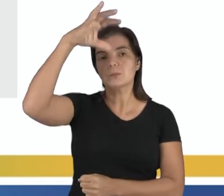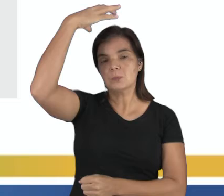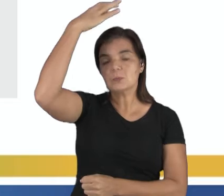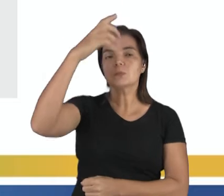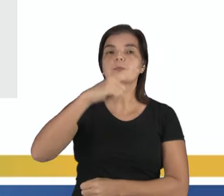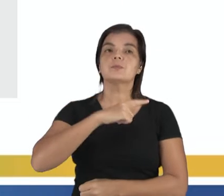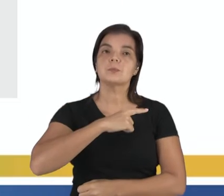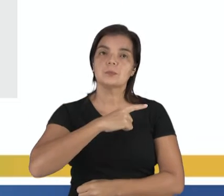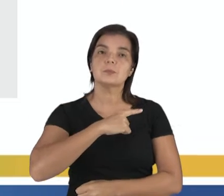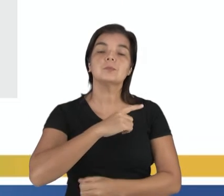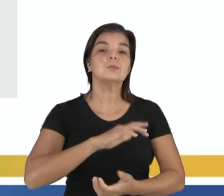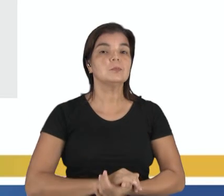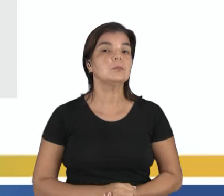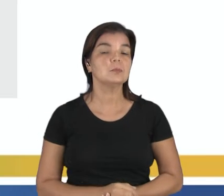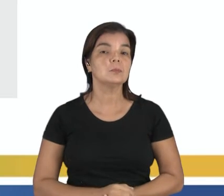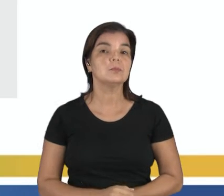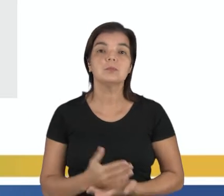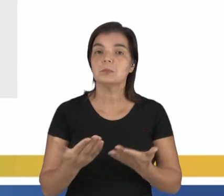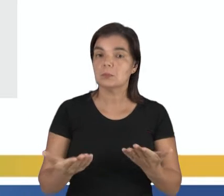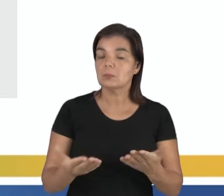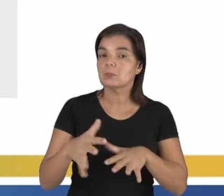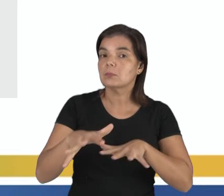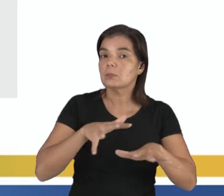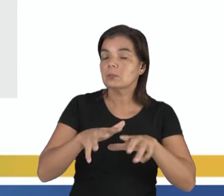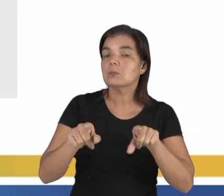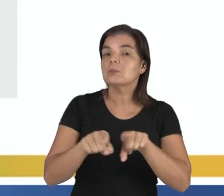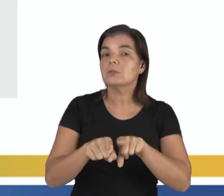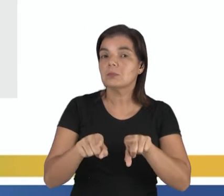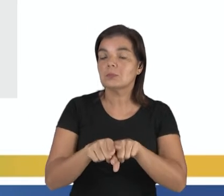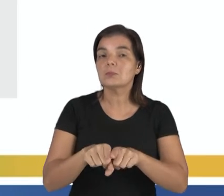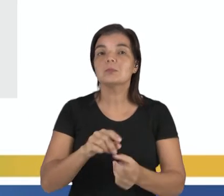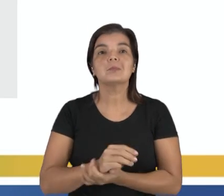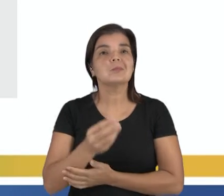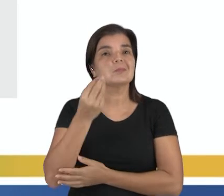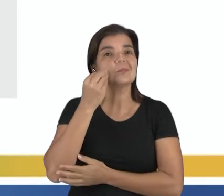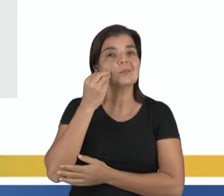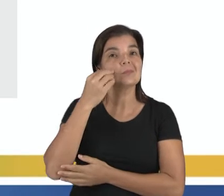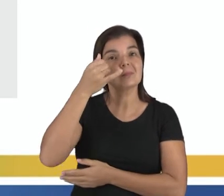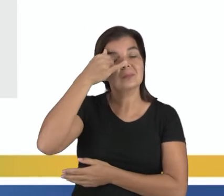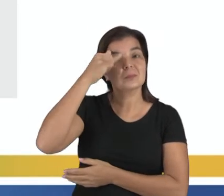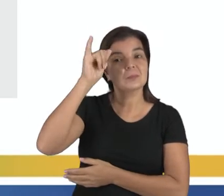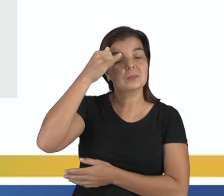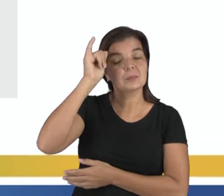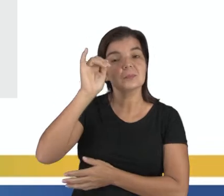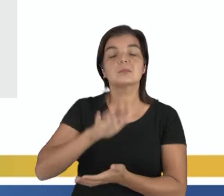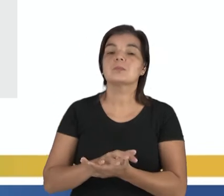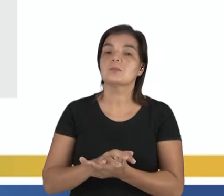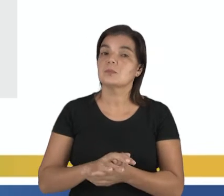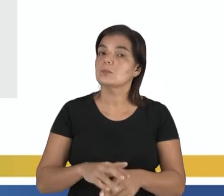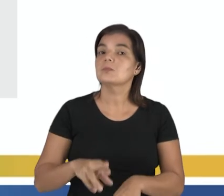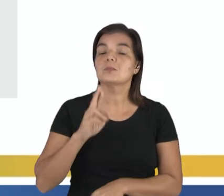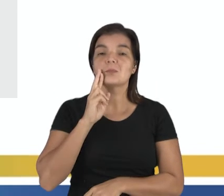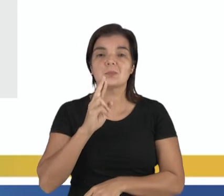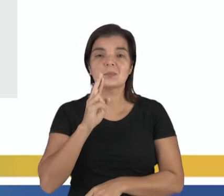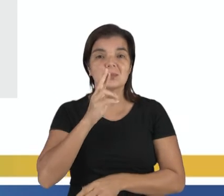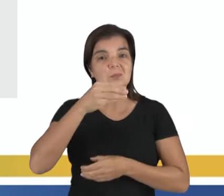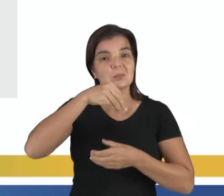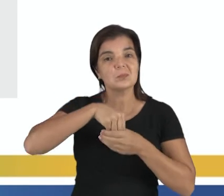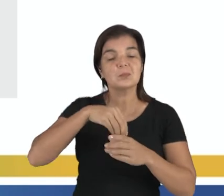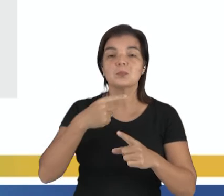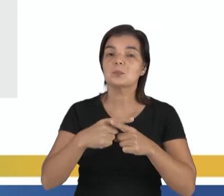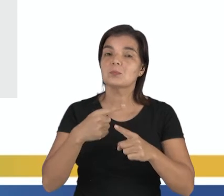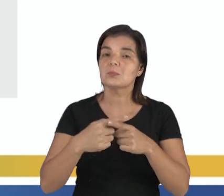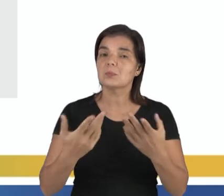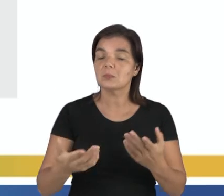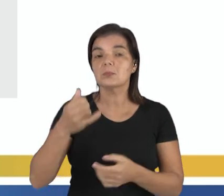tem na mão. E esse movimento ele vem também para tentar evitar essas rebeliões internas, né? Porque